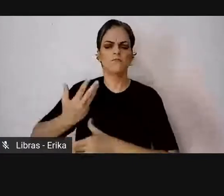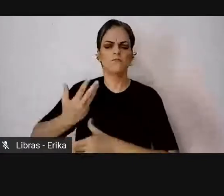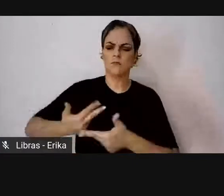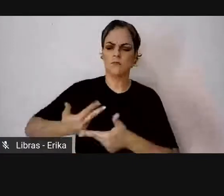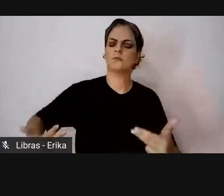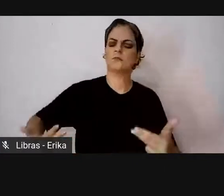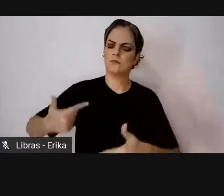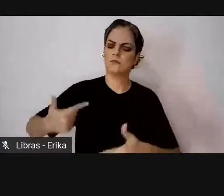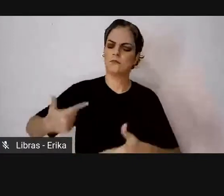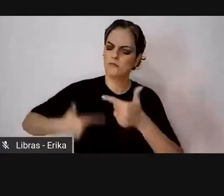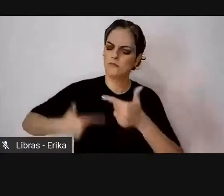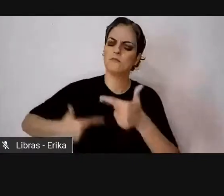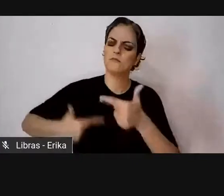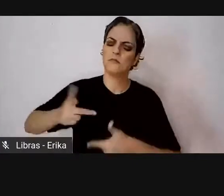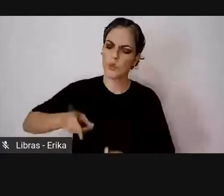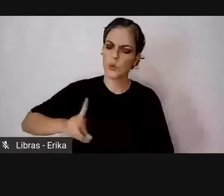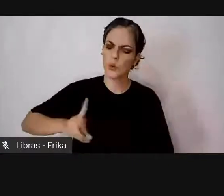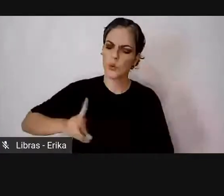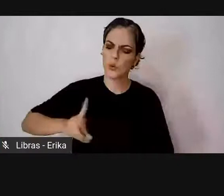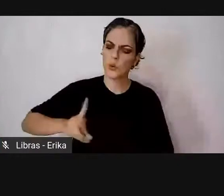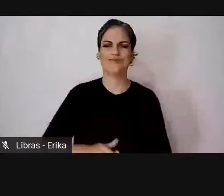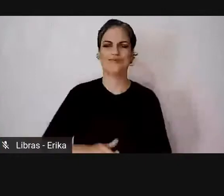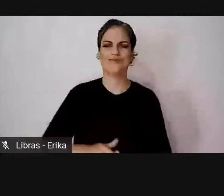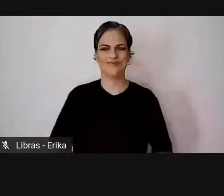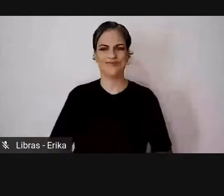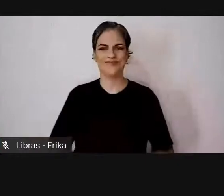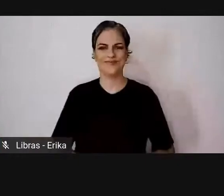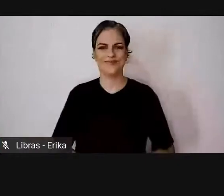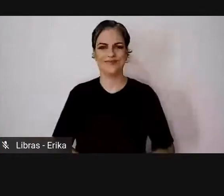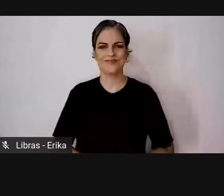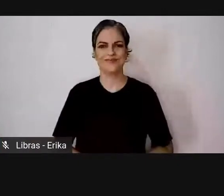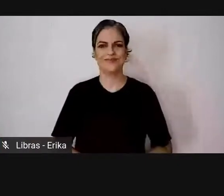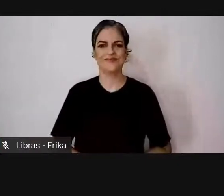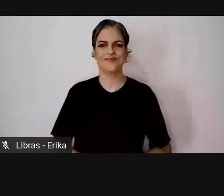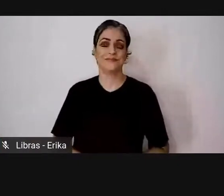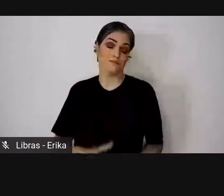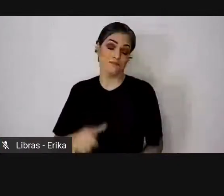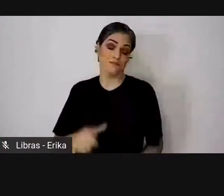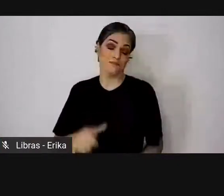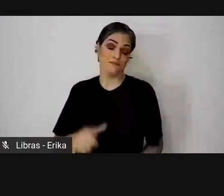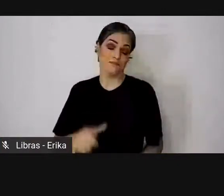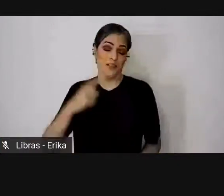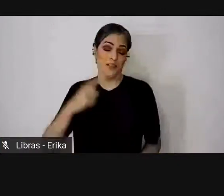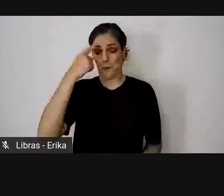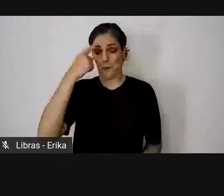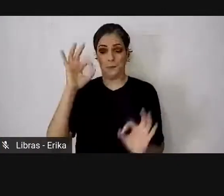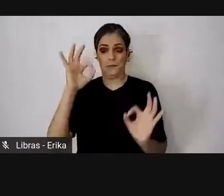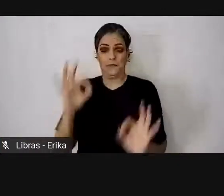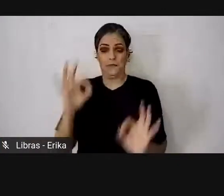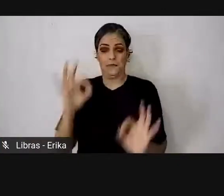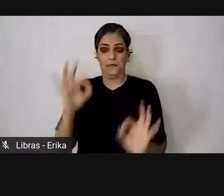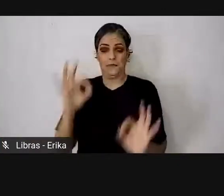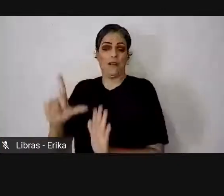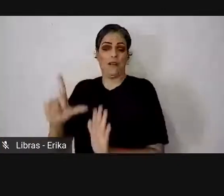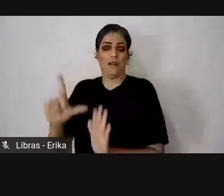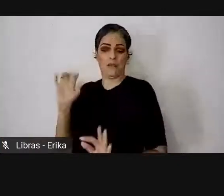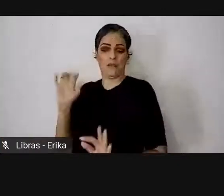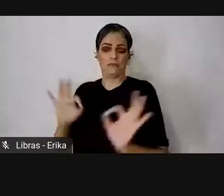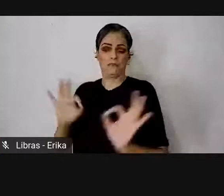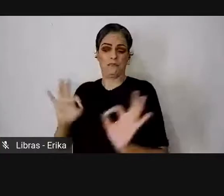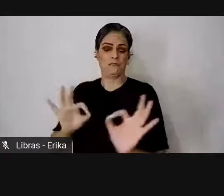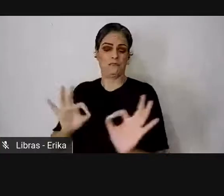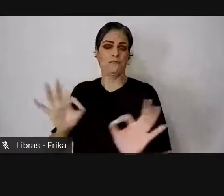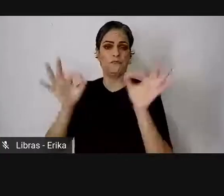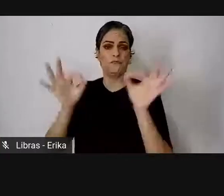havia sido pensada, né? Pudesse fazer esse processo de operacionalização dessa